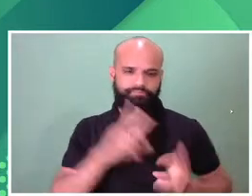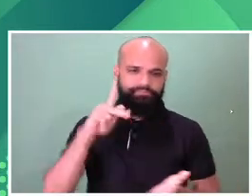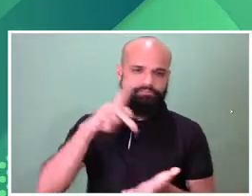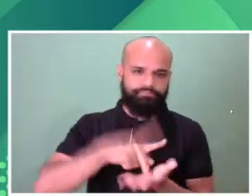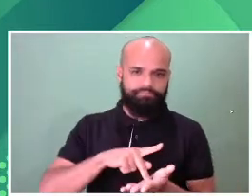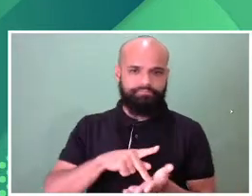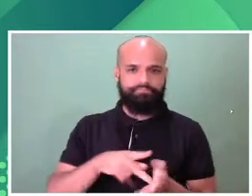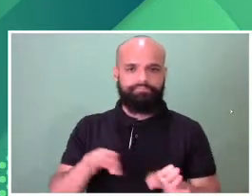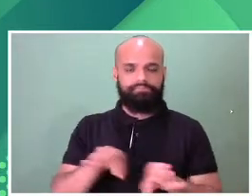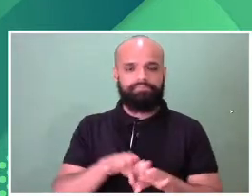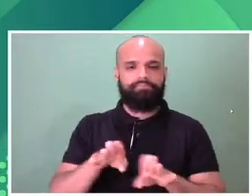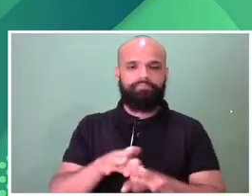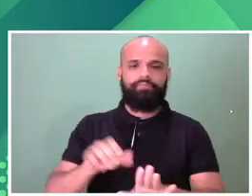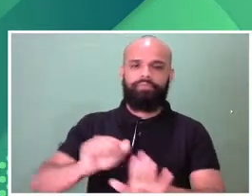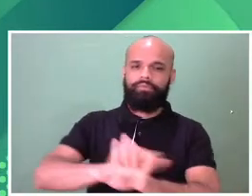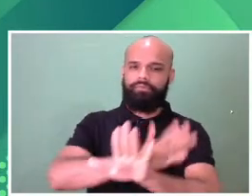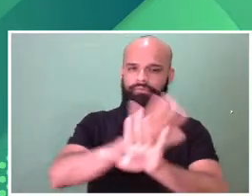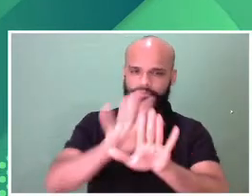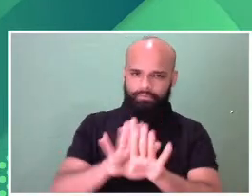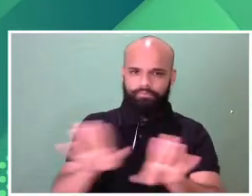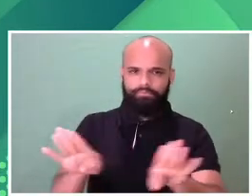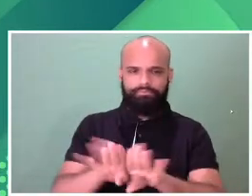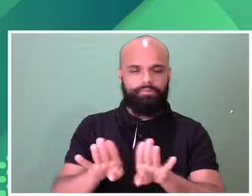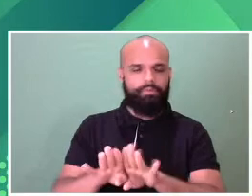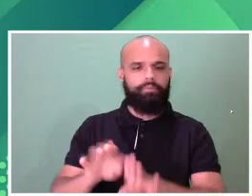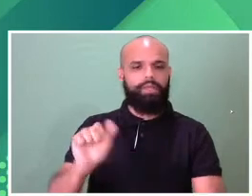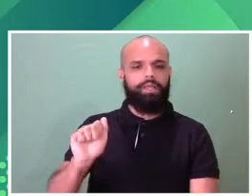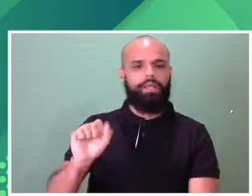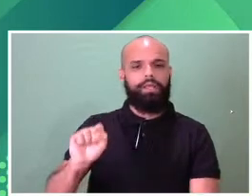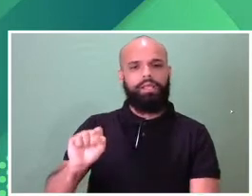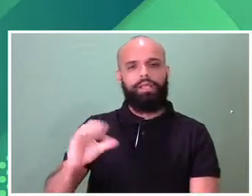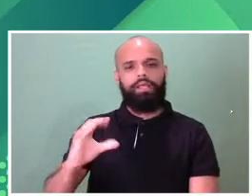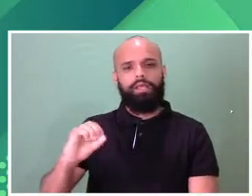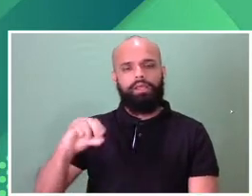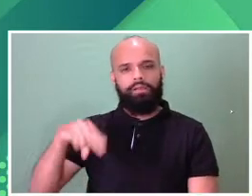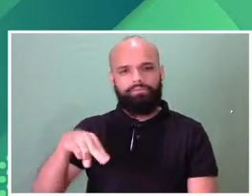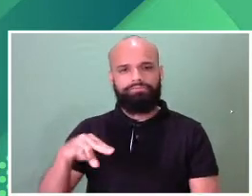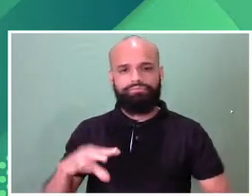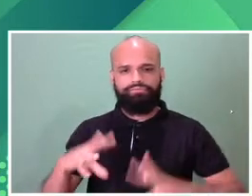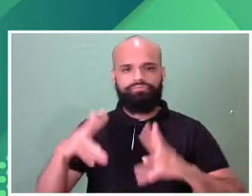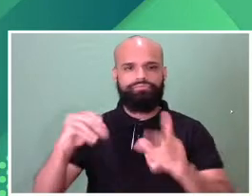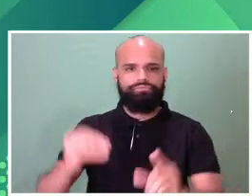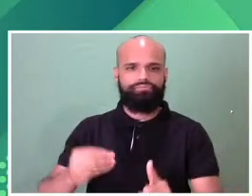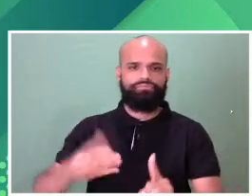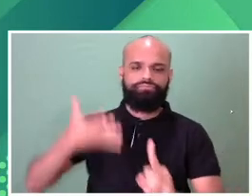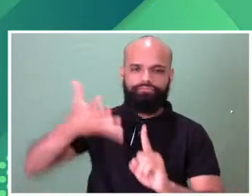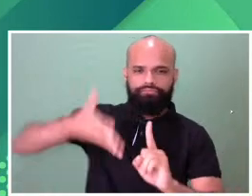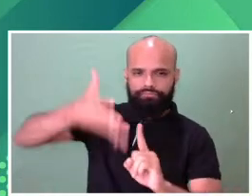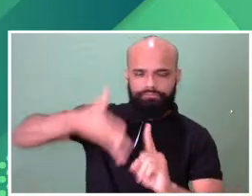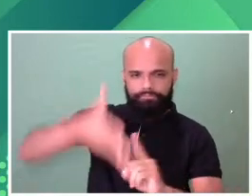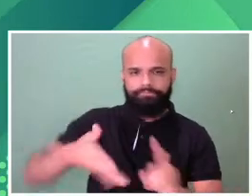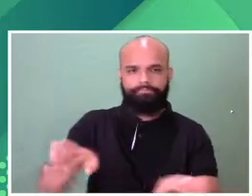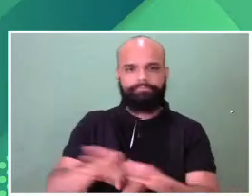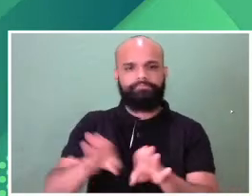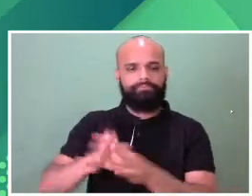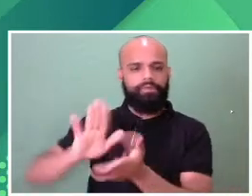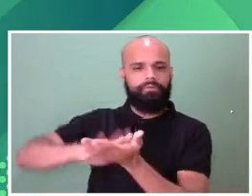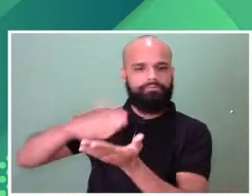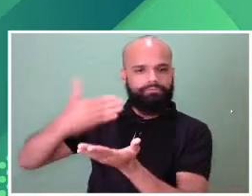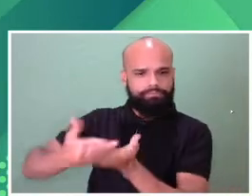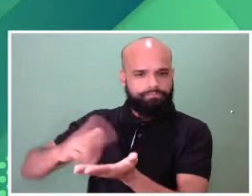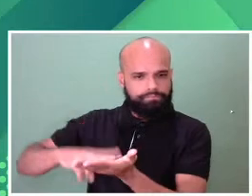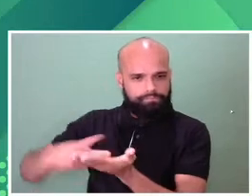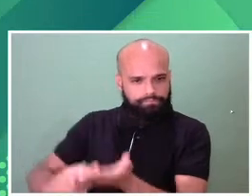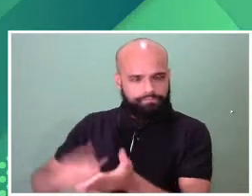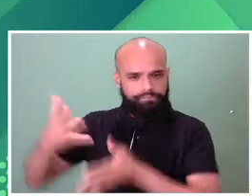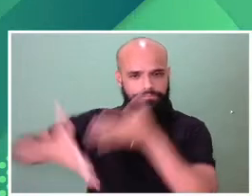à Procea, à Ascom, a todos os cerimonialistas, aos tradutores e intérpretes